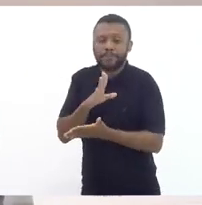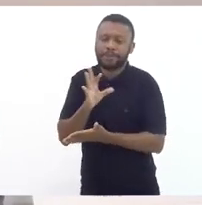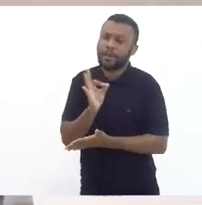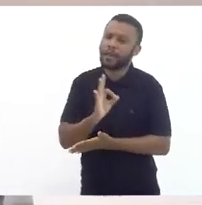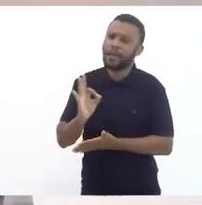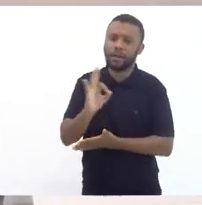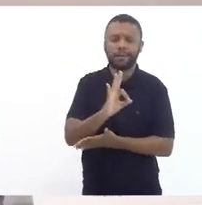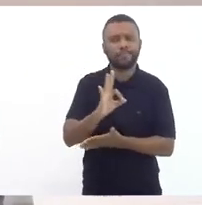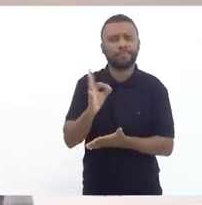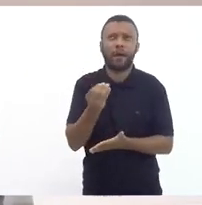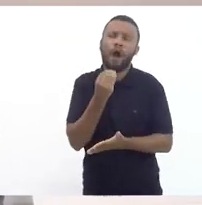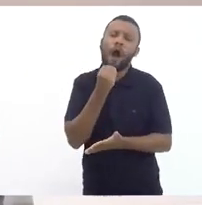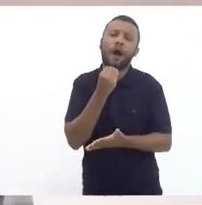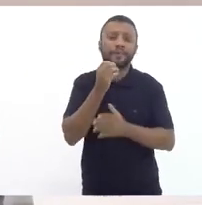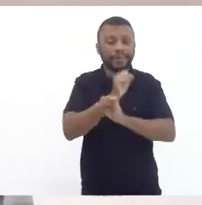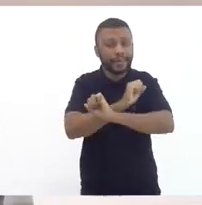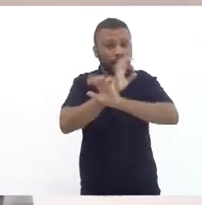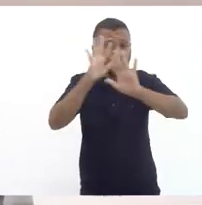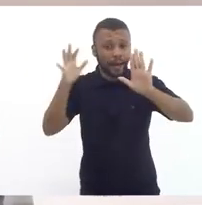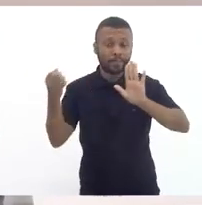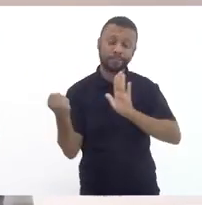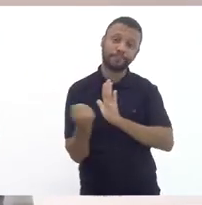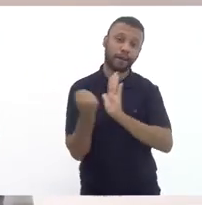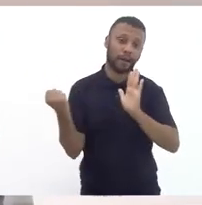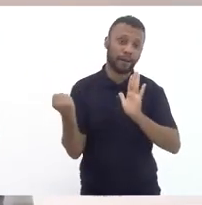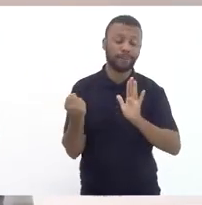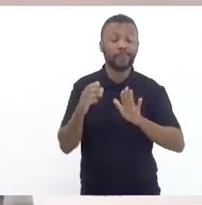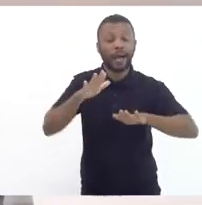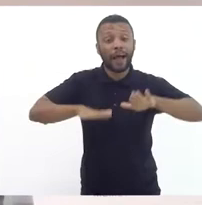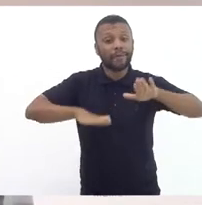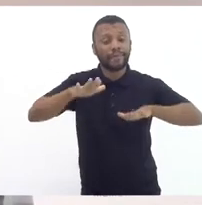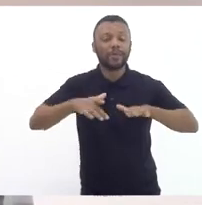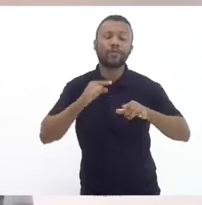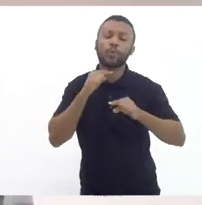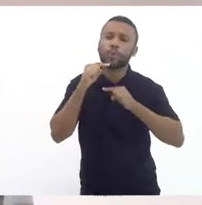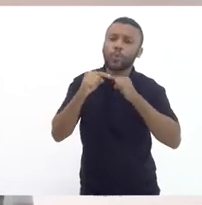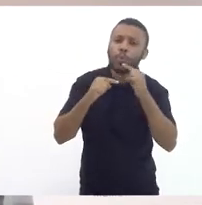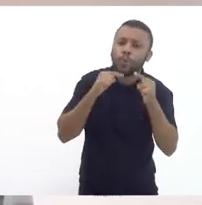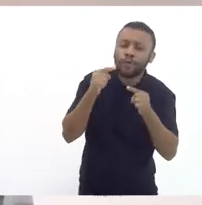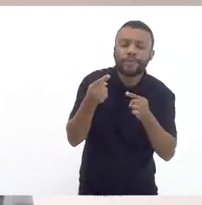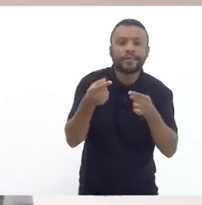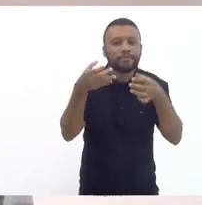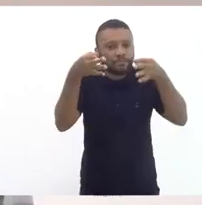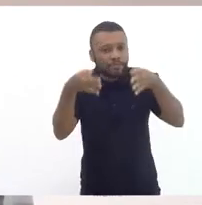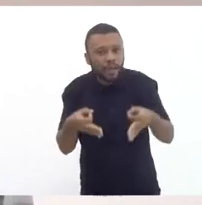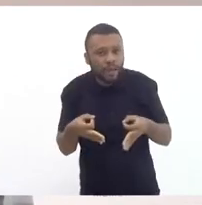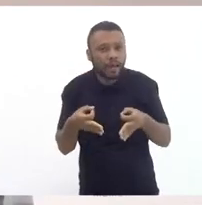absolutamente caracterizado. Eu fico na dúvida, realmente,